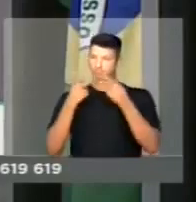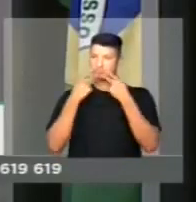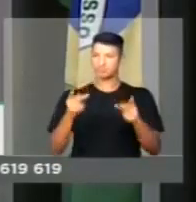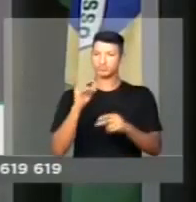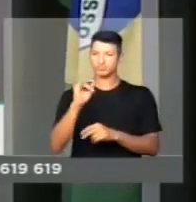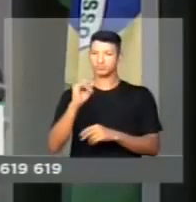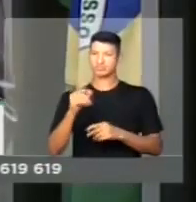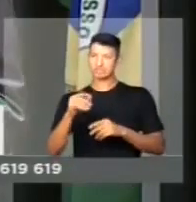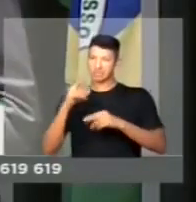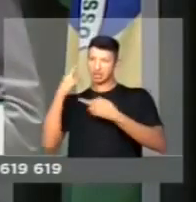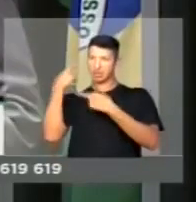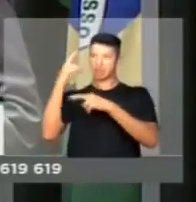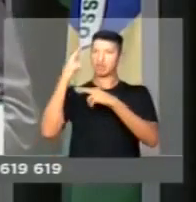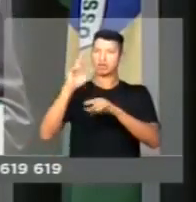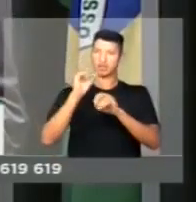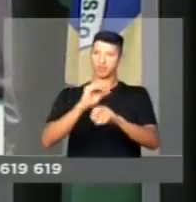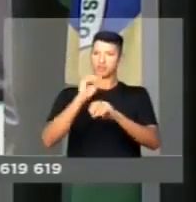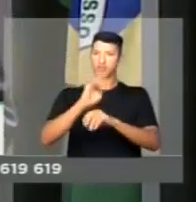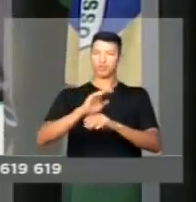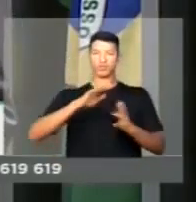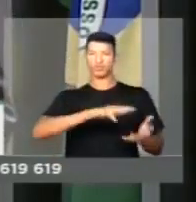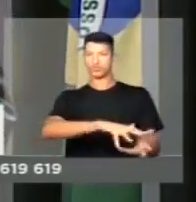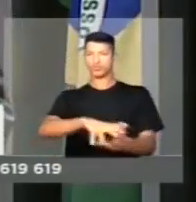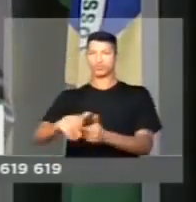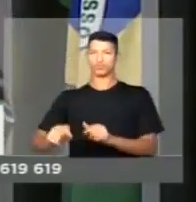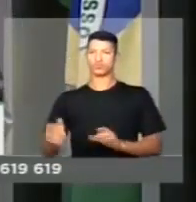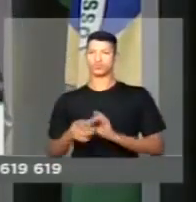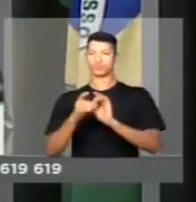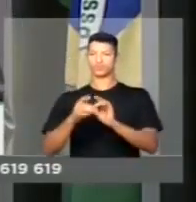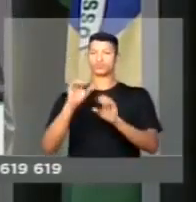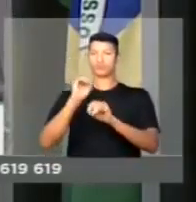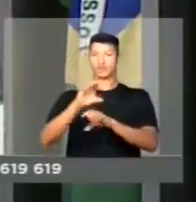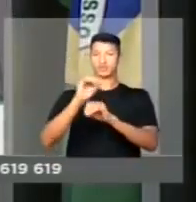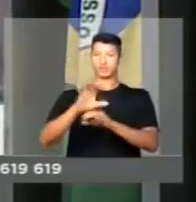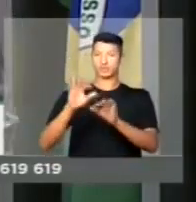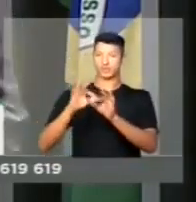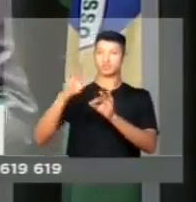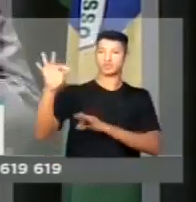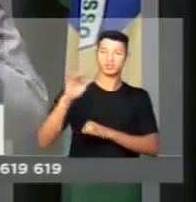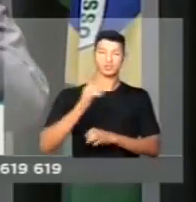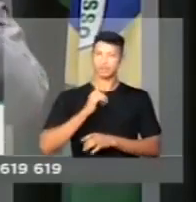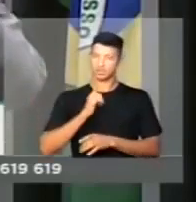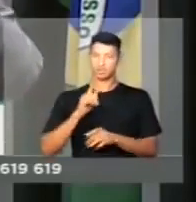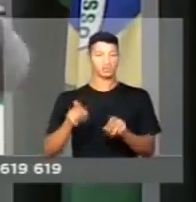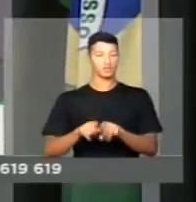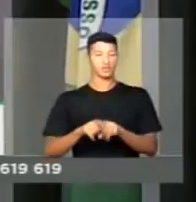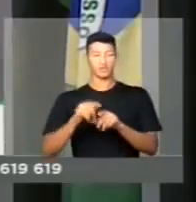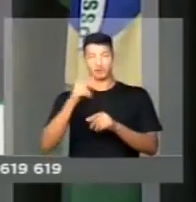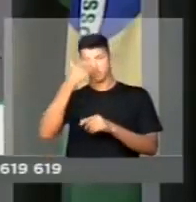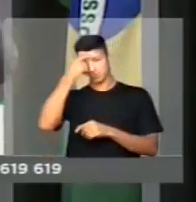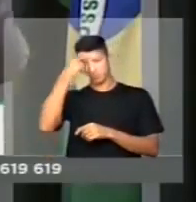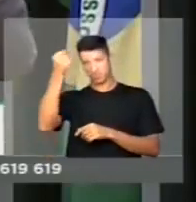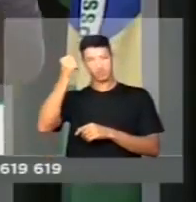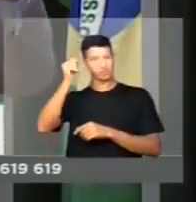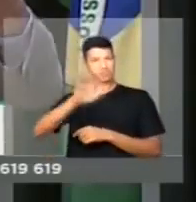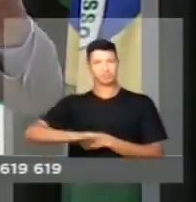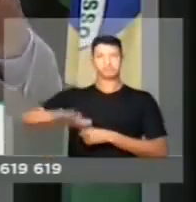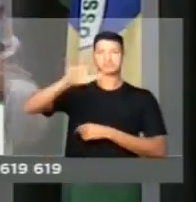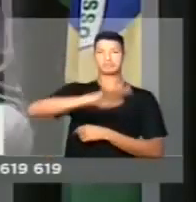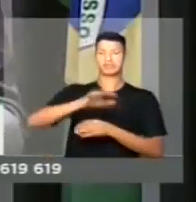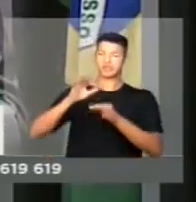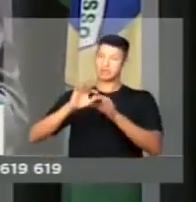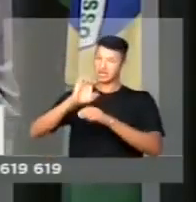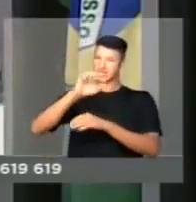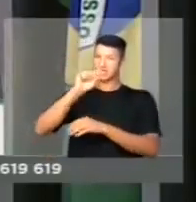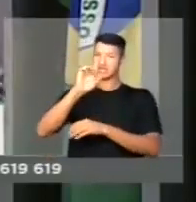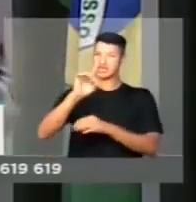a revolução da educação do terceiro mundo está ligada no ensino à distância. Teríamos uma universidade das universidades de ensino à